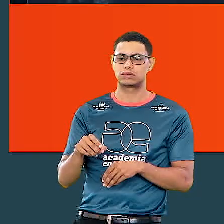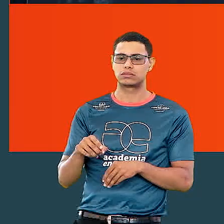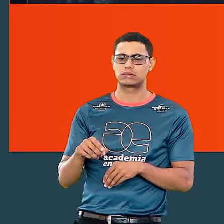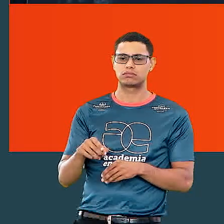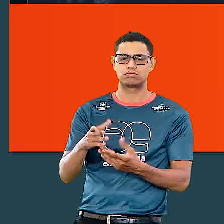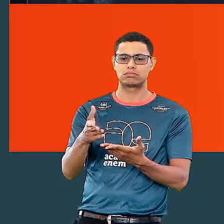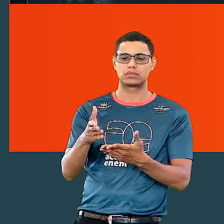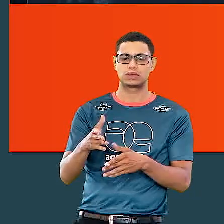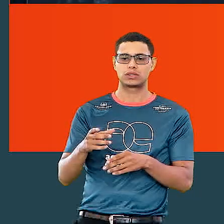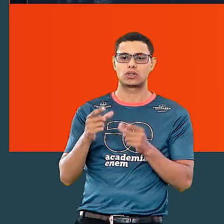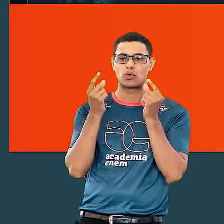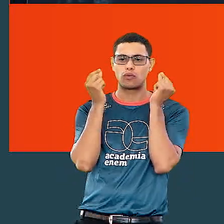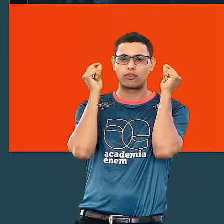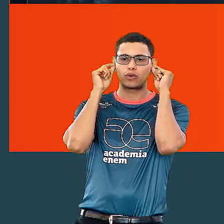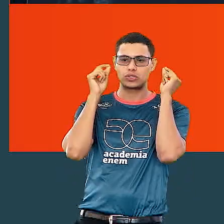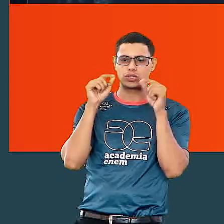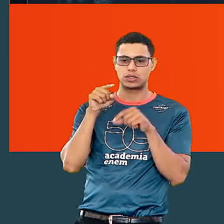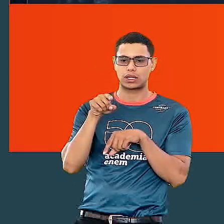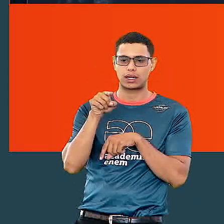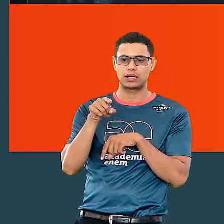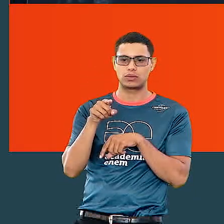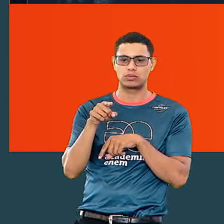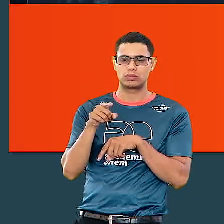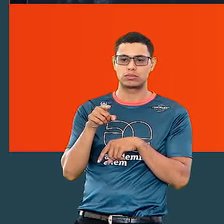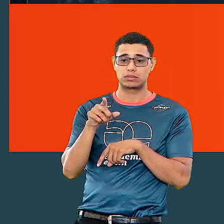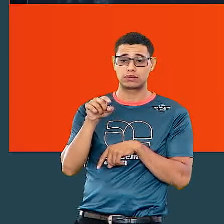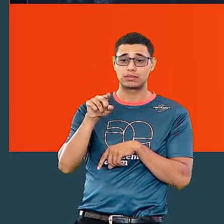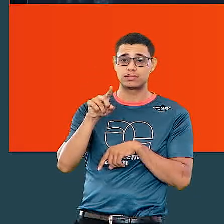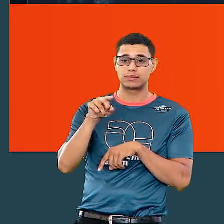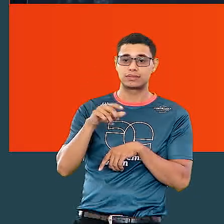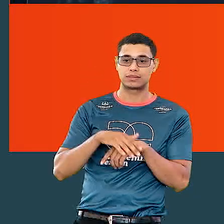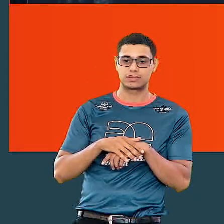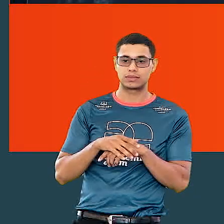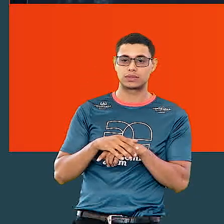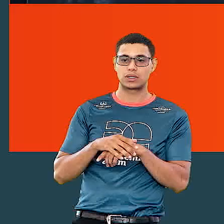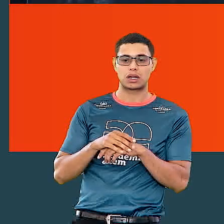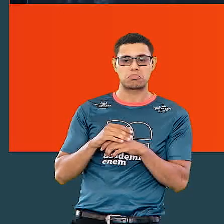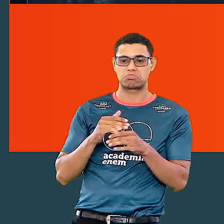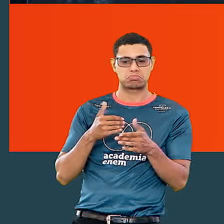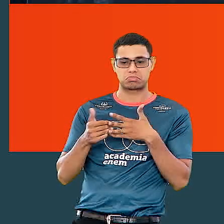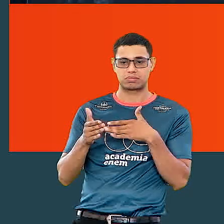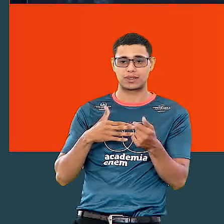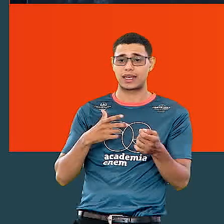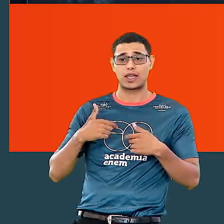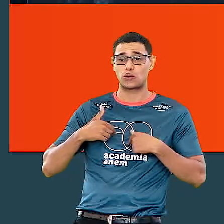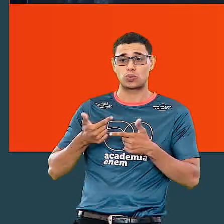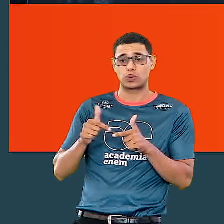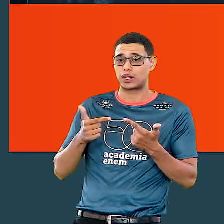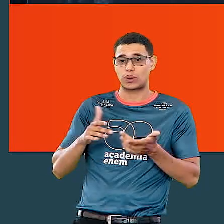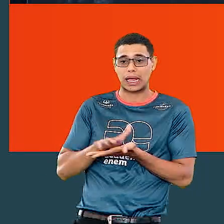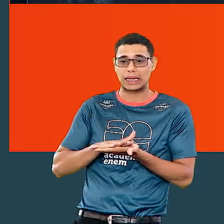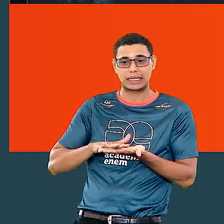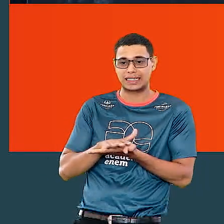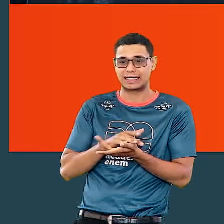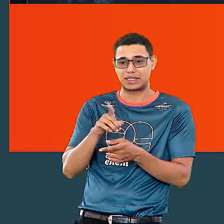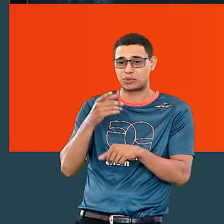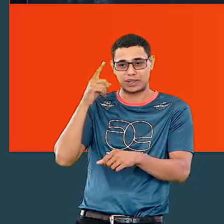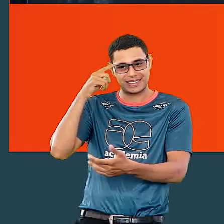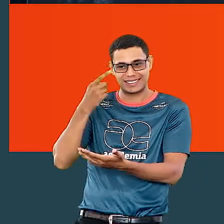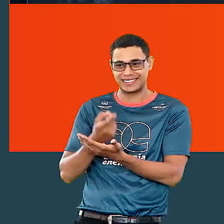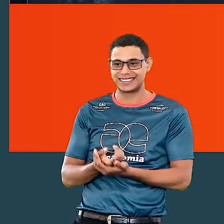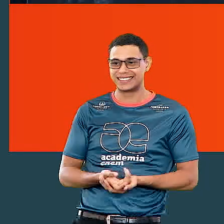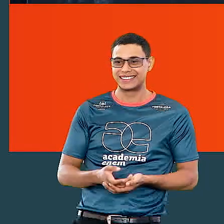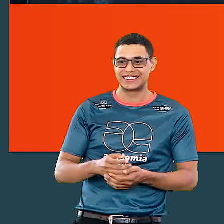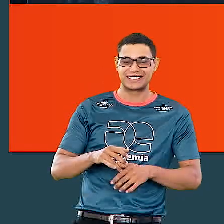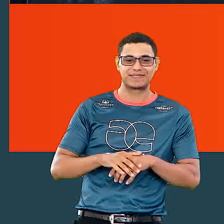eletrônicas, se você fosse para o mundo do pop. Forró era coisa de gente brega, ainda mais um forró assim. Sabe o que